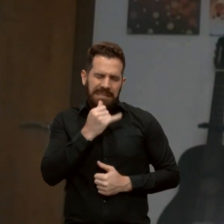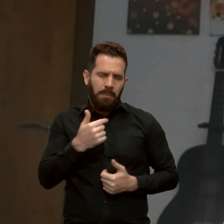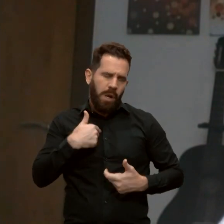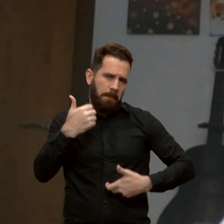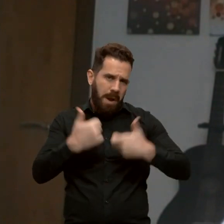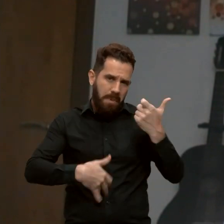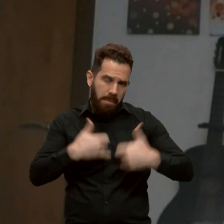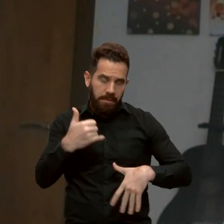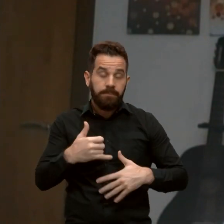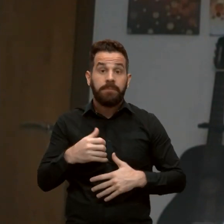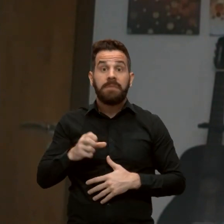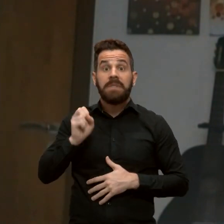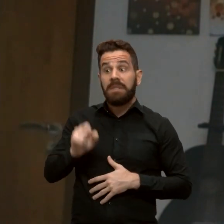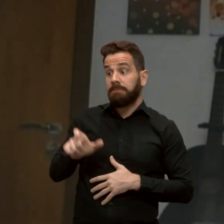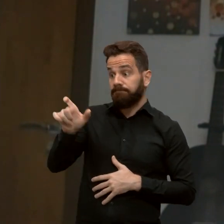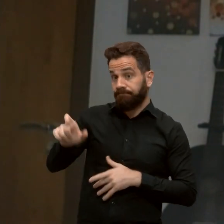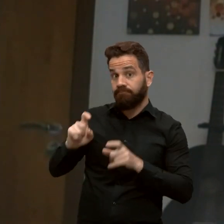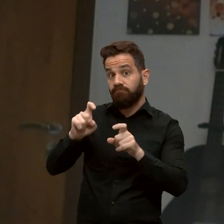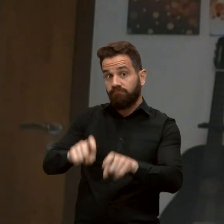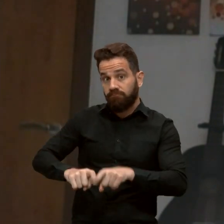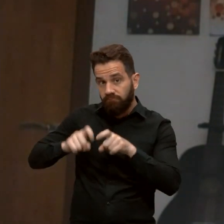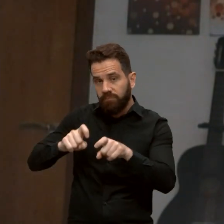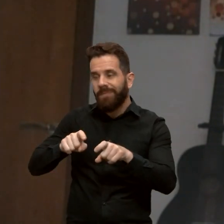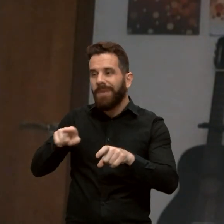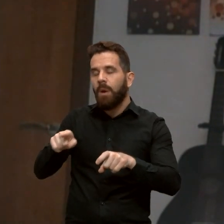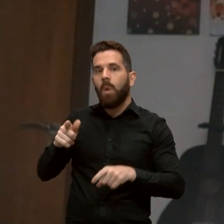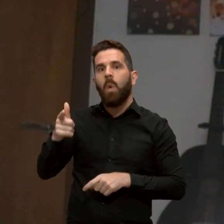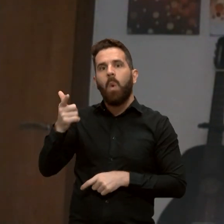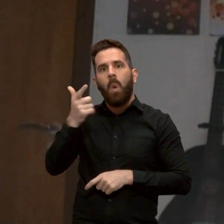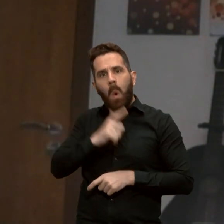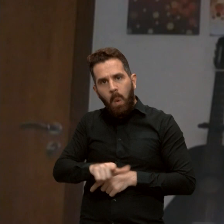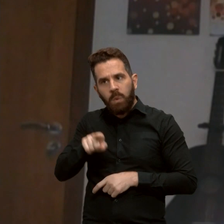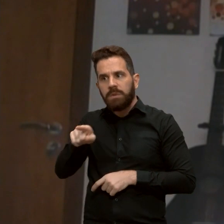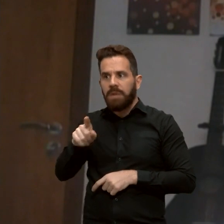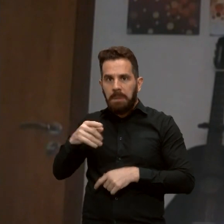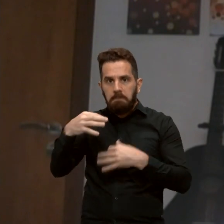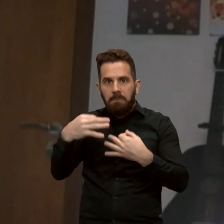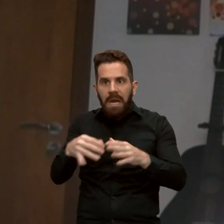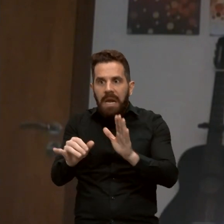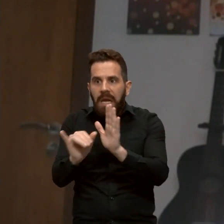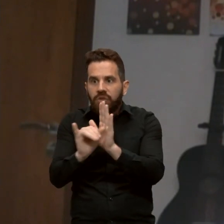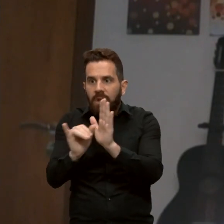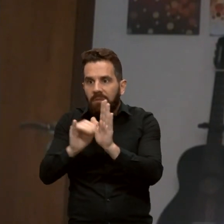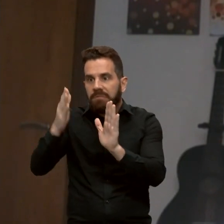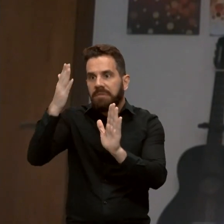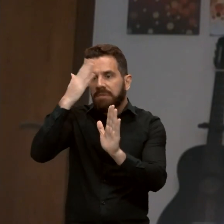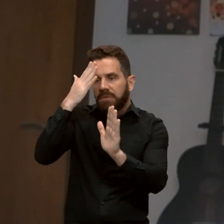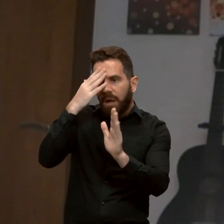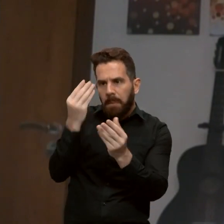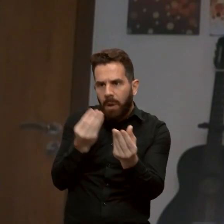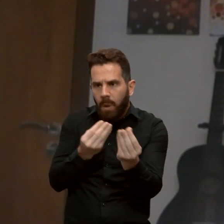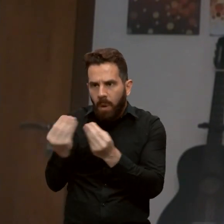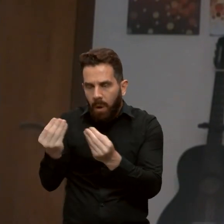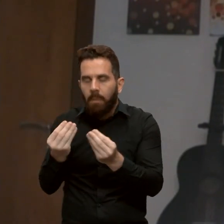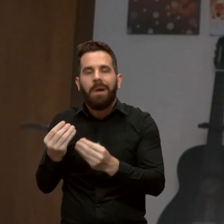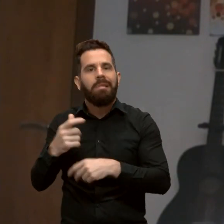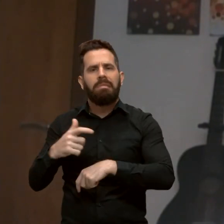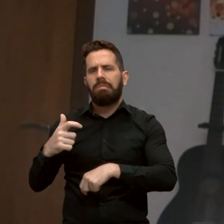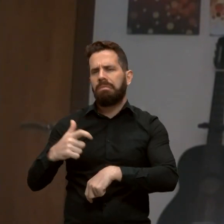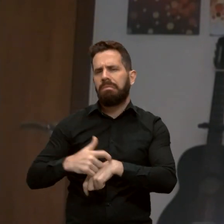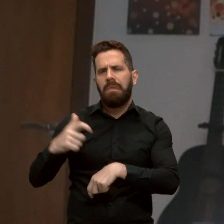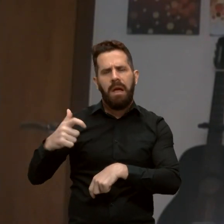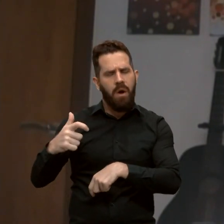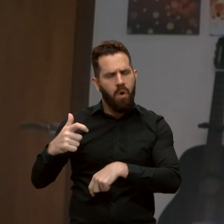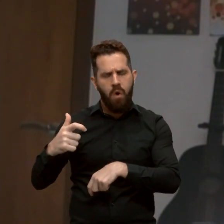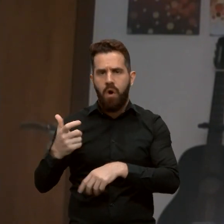o agricultor conseguindo acessar esses editais, o reflexo imediato é para a